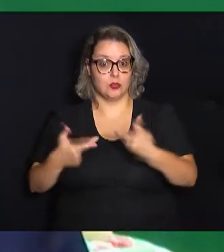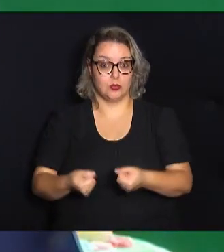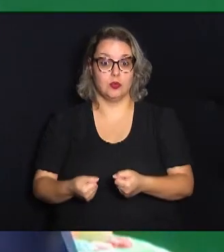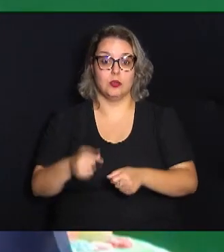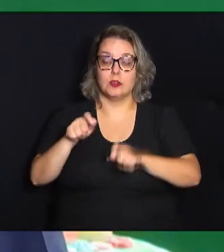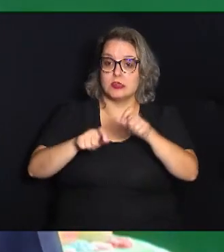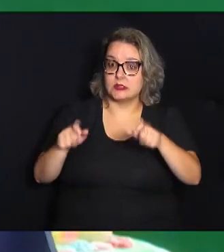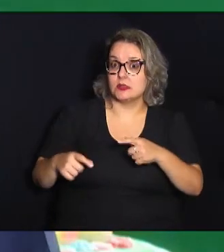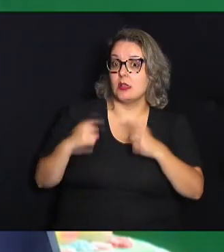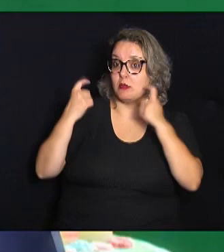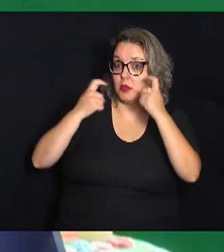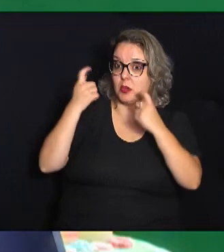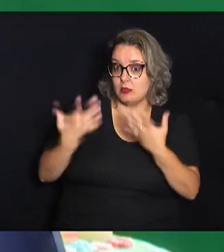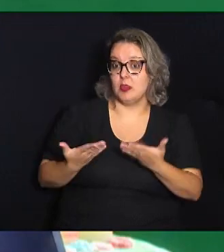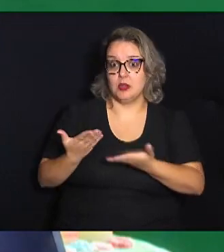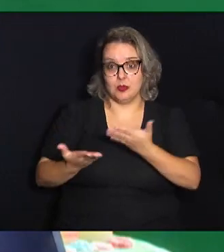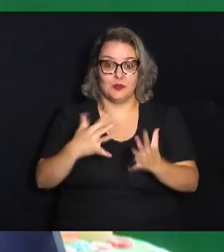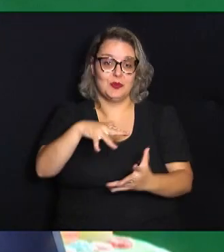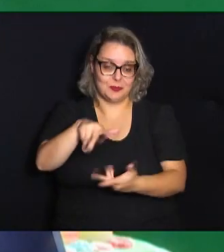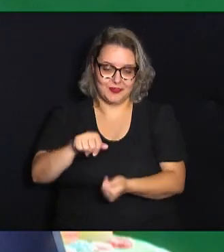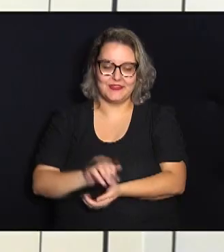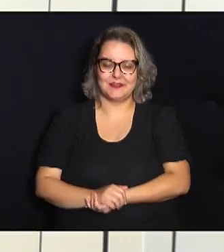pessoas preocupadas em cuidar do planeta.